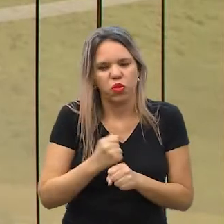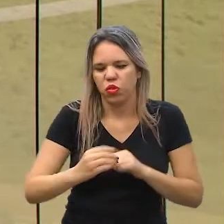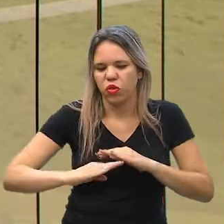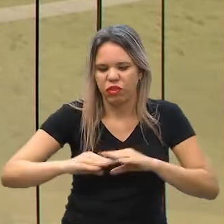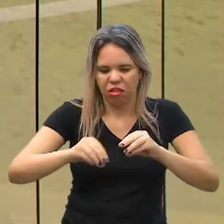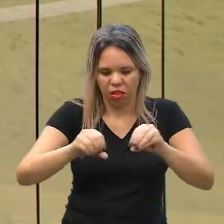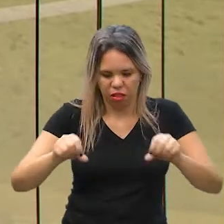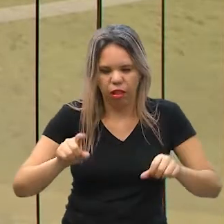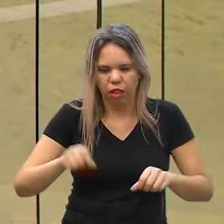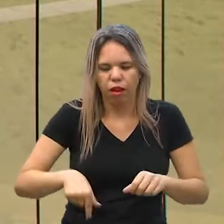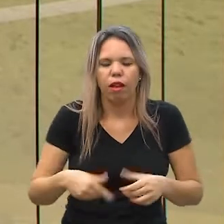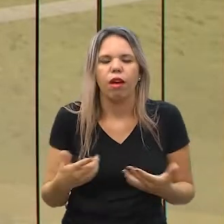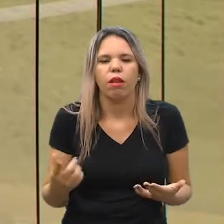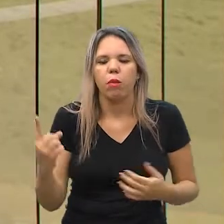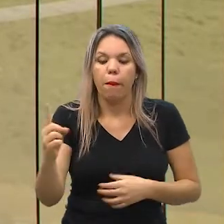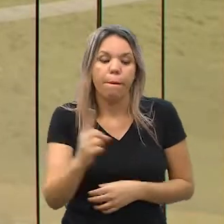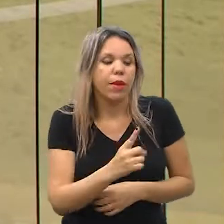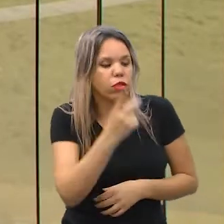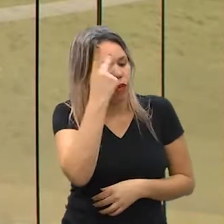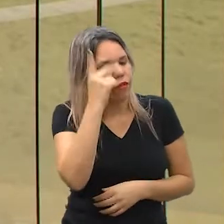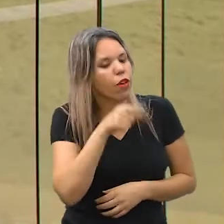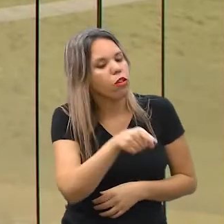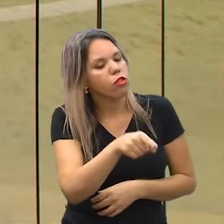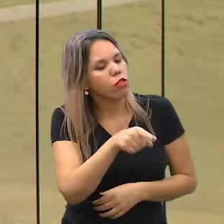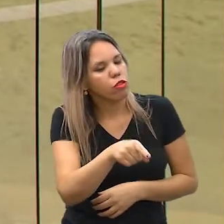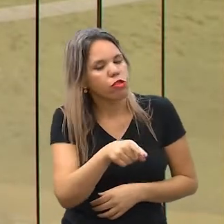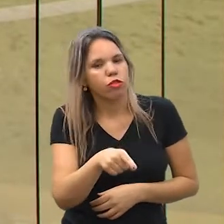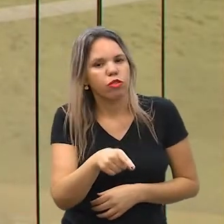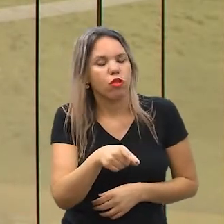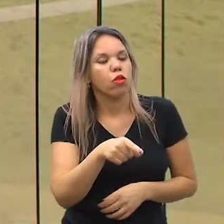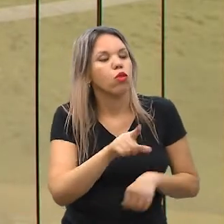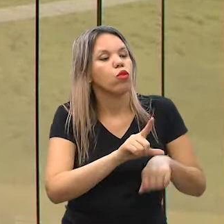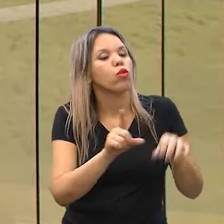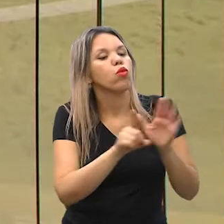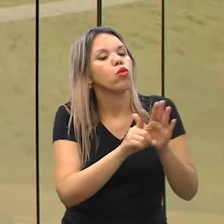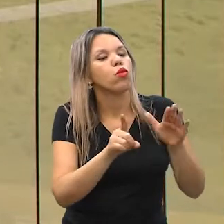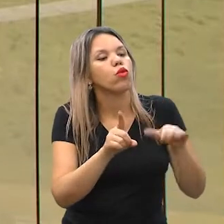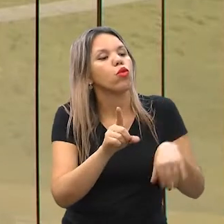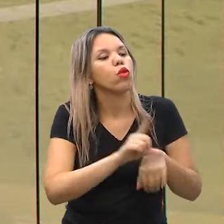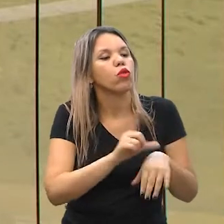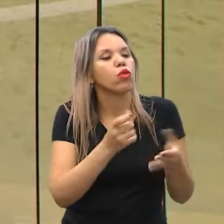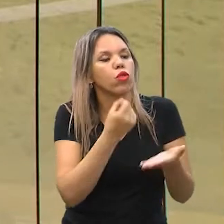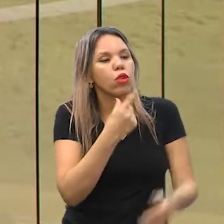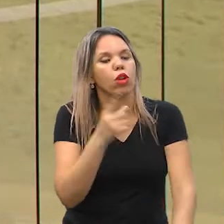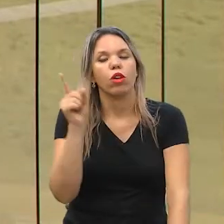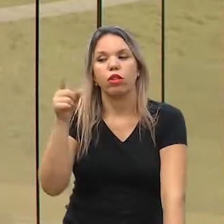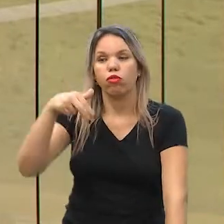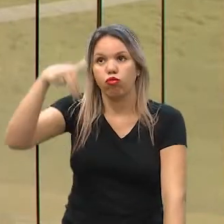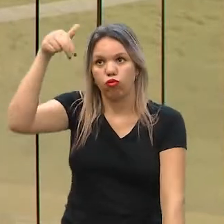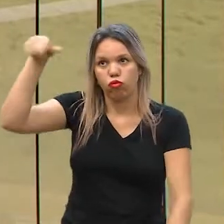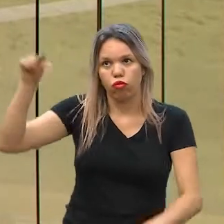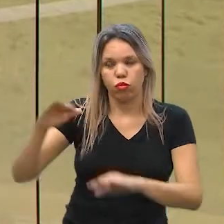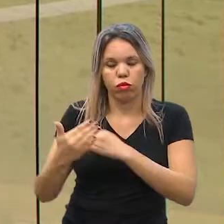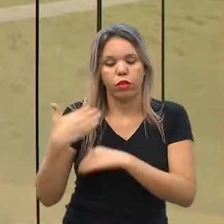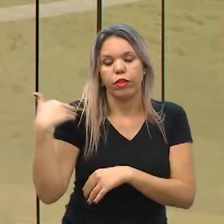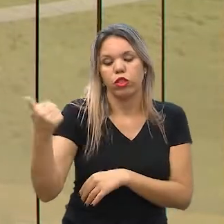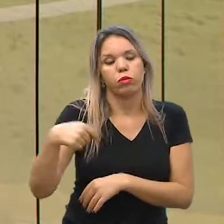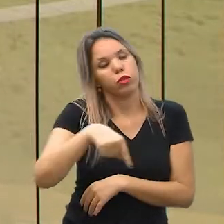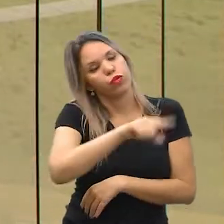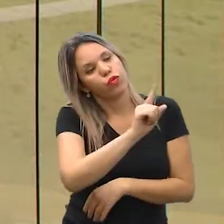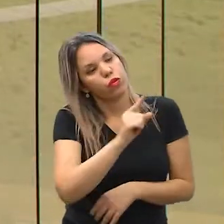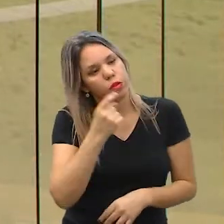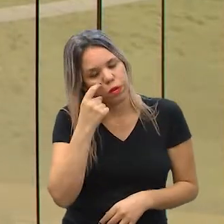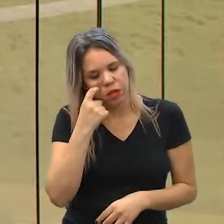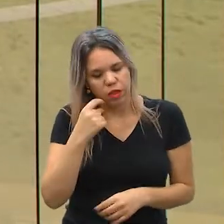asfalto, e chegou uma pessoa falando que o Santiago, que é um farmacêutico lá da região norte, estava me chamando e queria